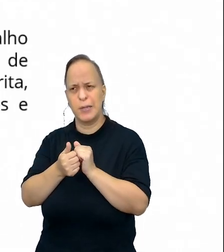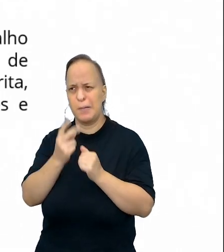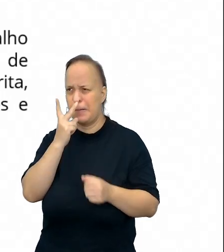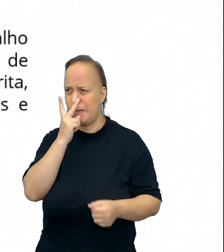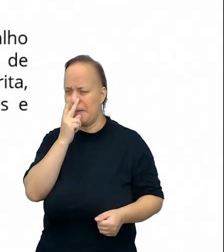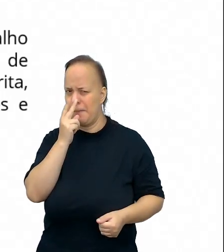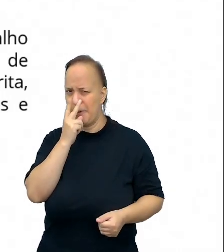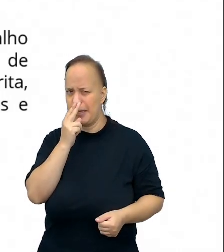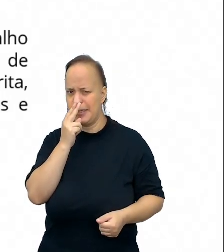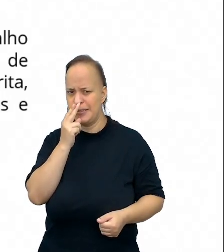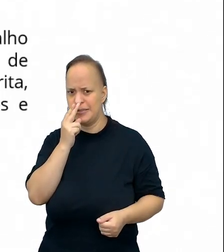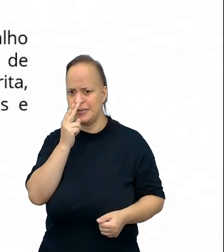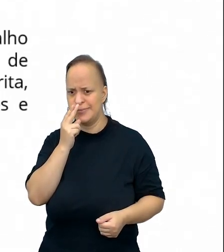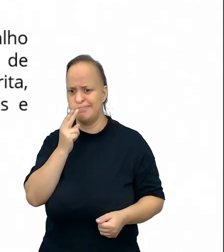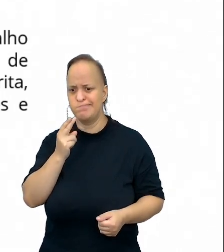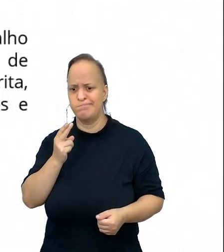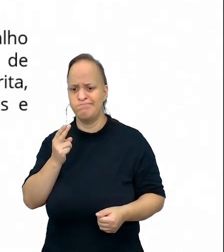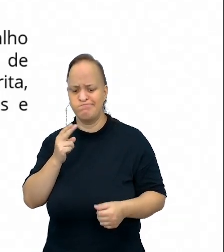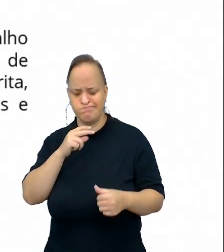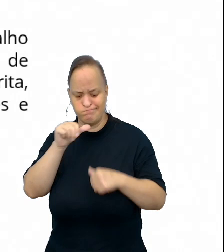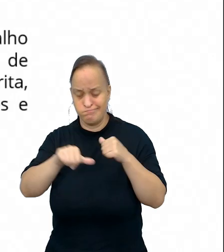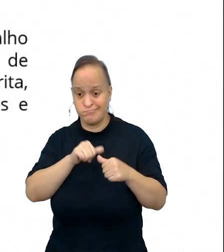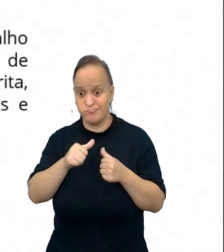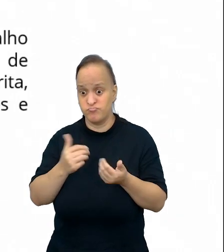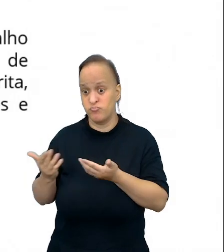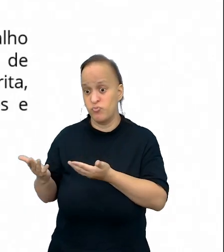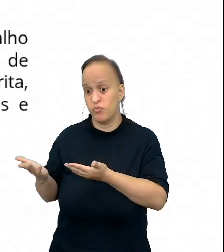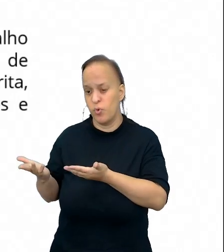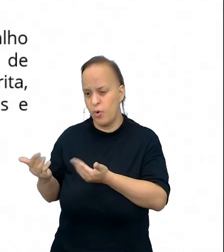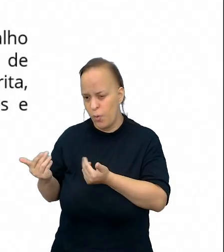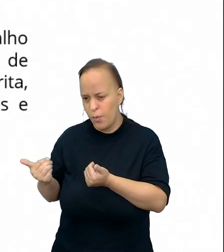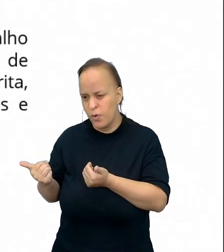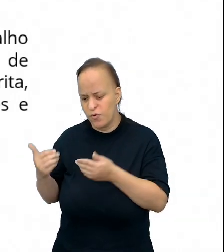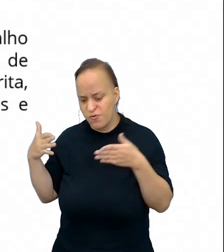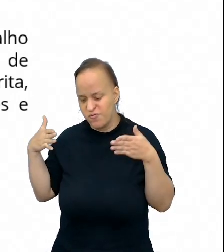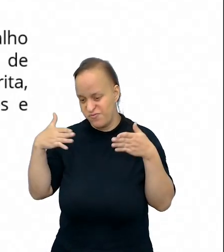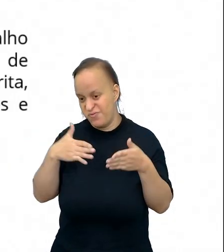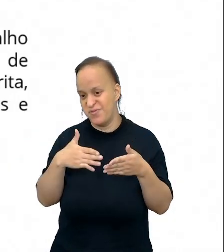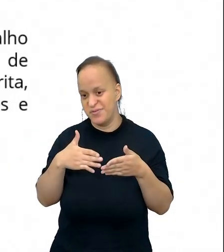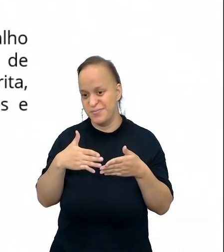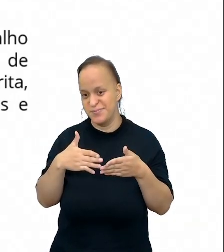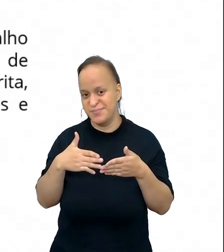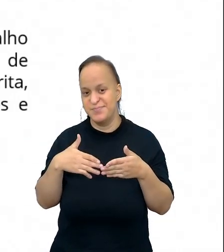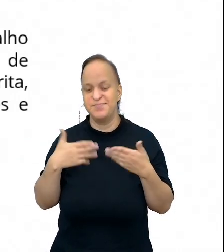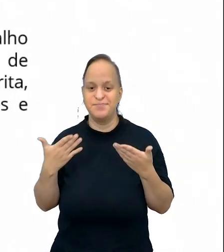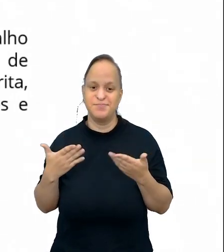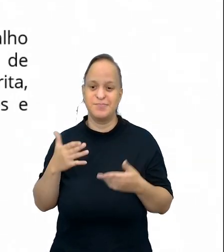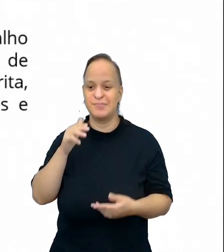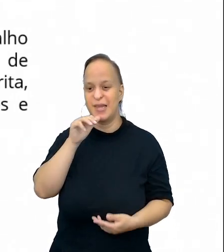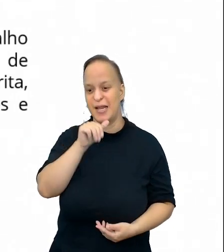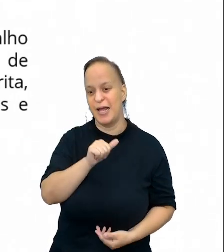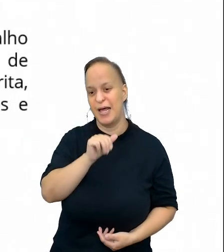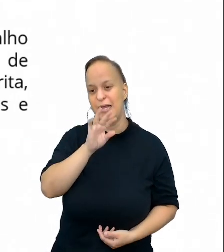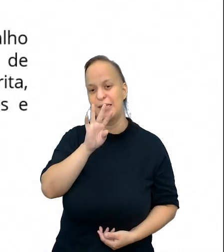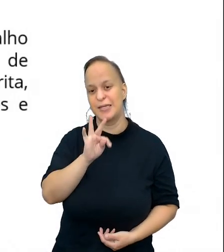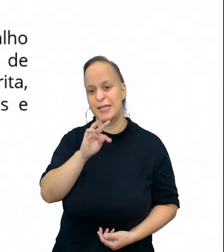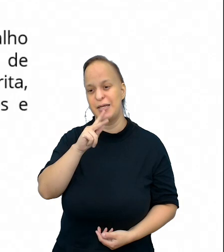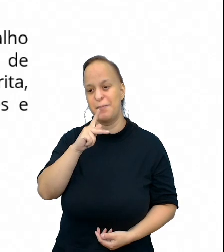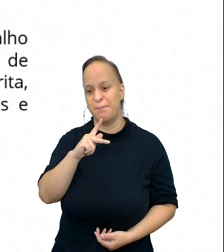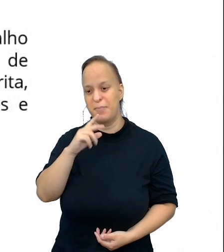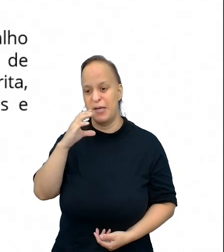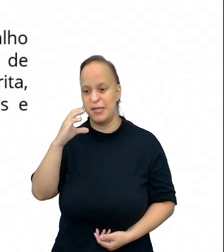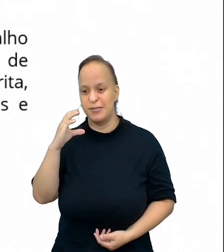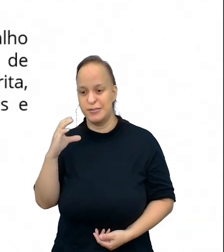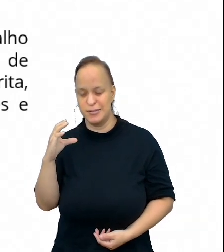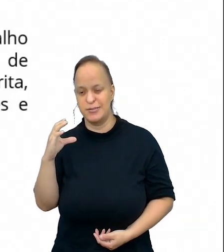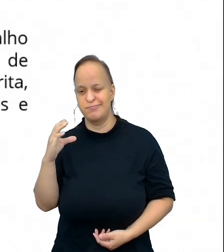aqui, professores, nessa organização do desdobramento da TPC, sempre, né, vocês precisam